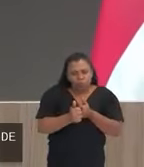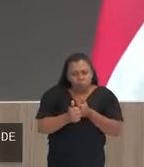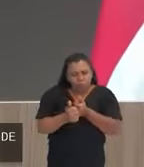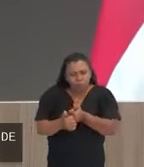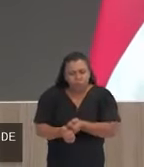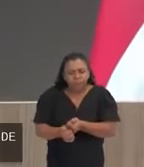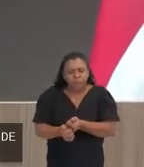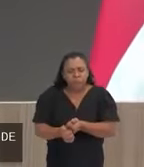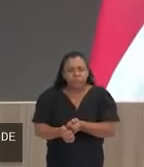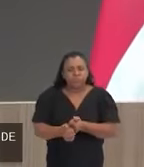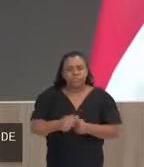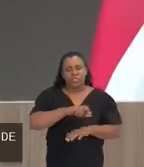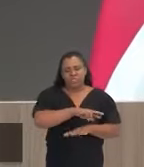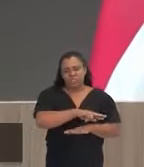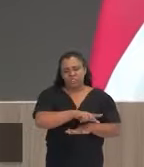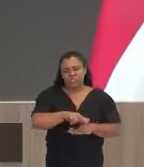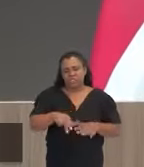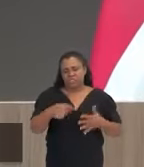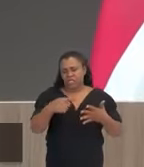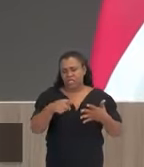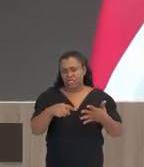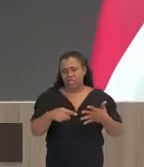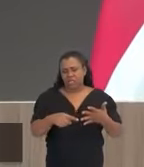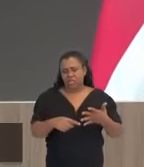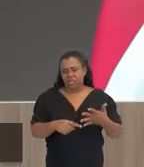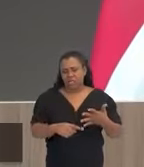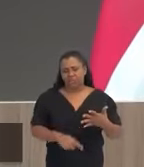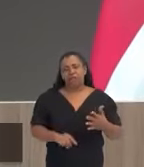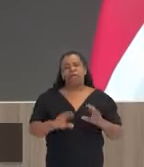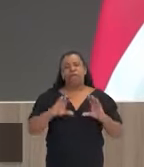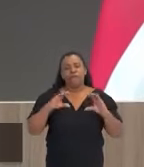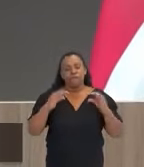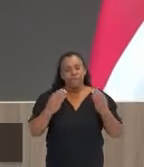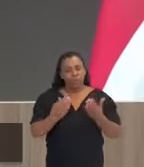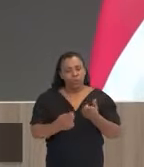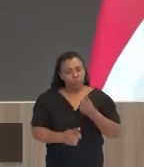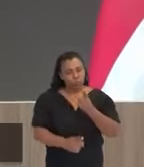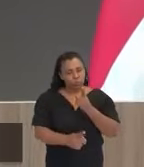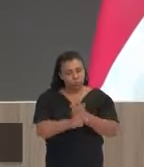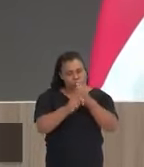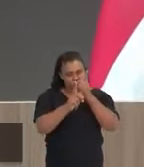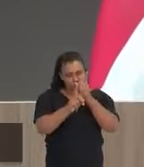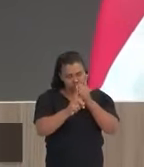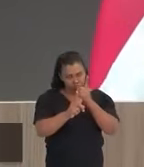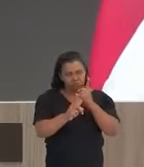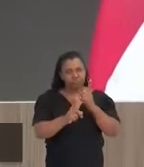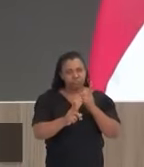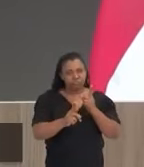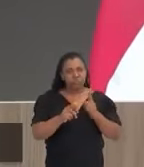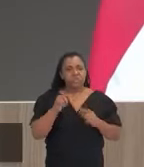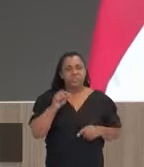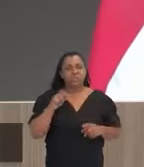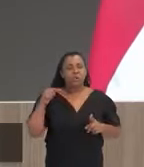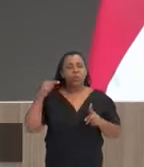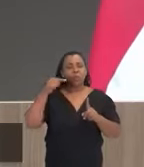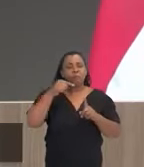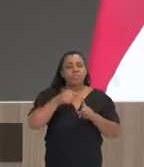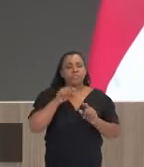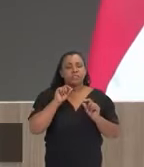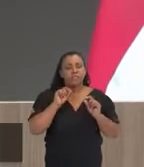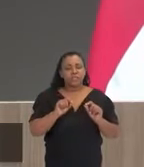Então, várias questões vieram ao fórum. E esse fórum, a intenção era de